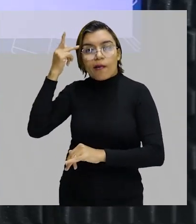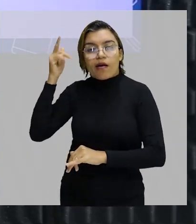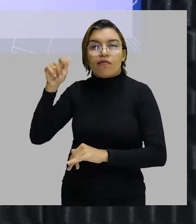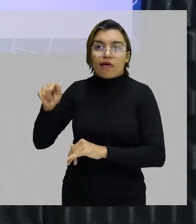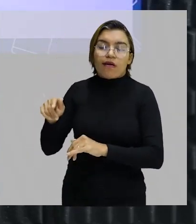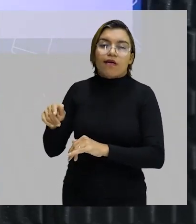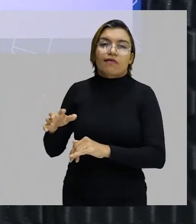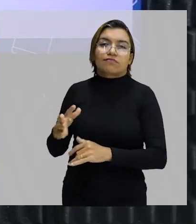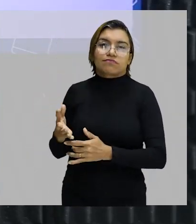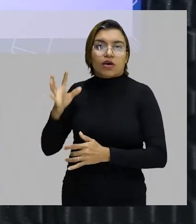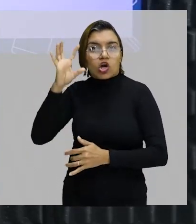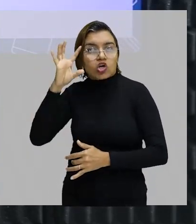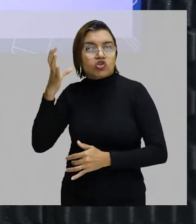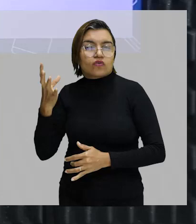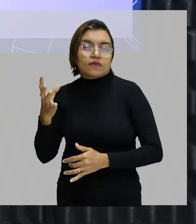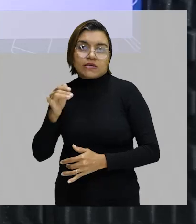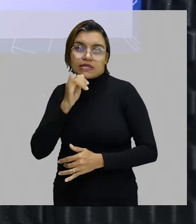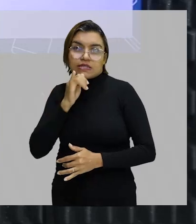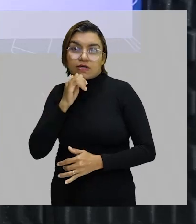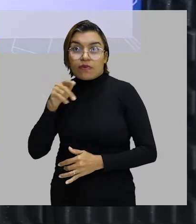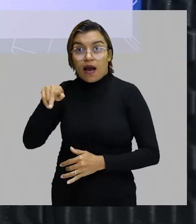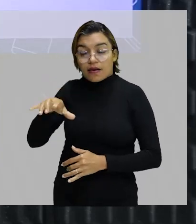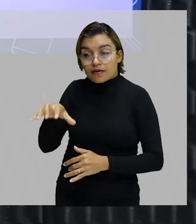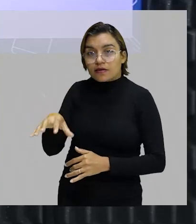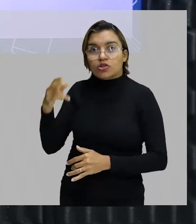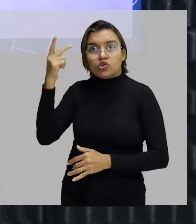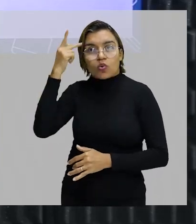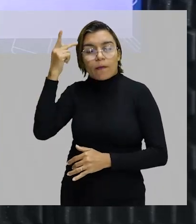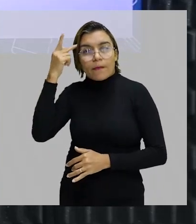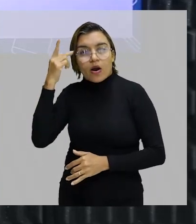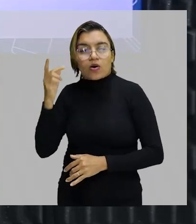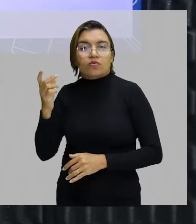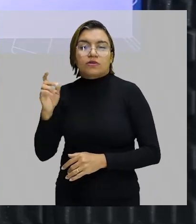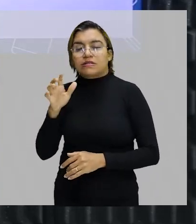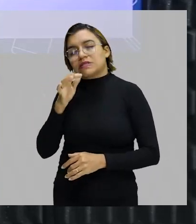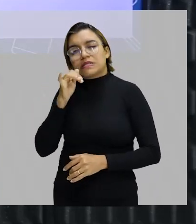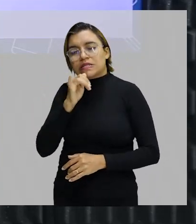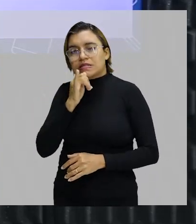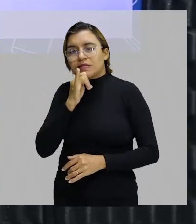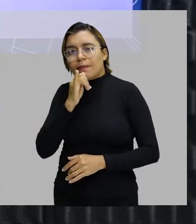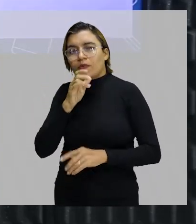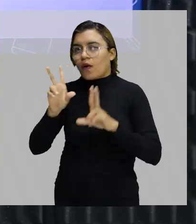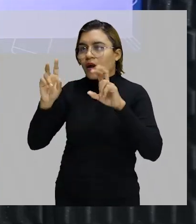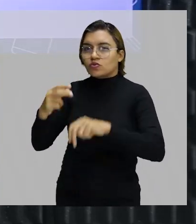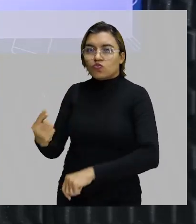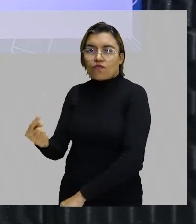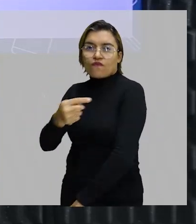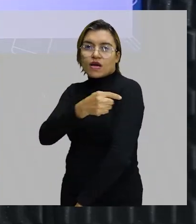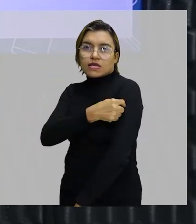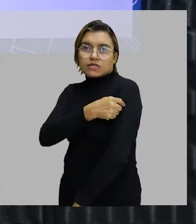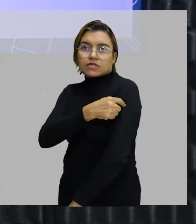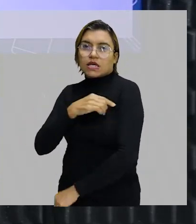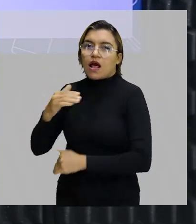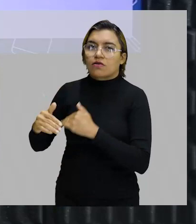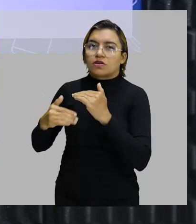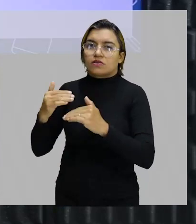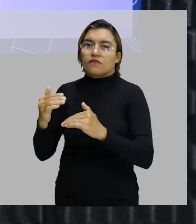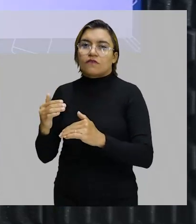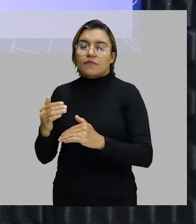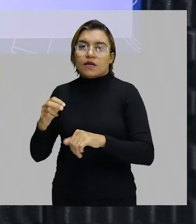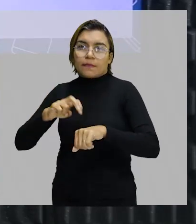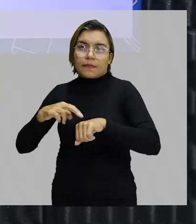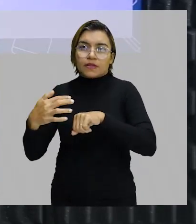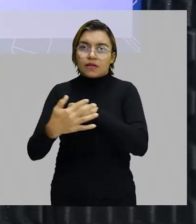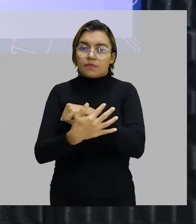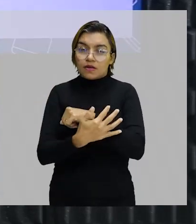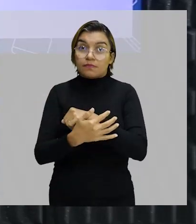negócio. As tendências que São Paulo, por exemplo, da vacina, né? Vamos pegar aí o exemplo mais recente, desenvolvimento das vacinas para combate à pandemia. Ela está